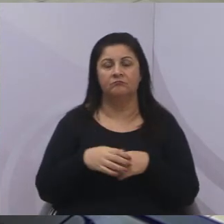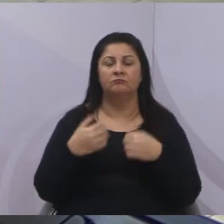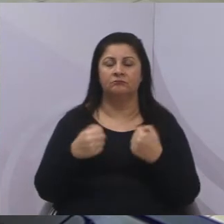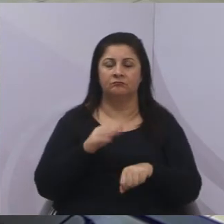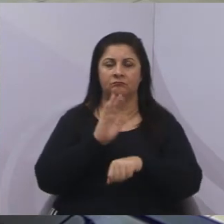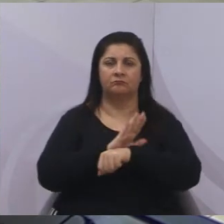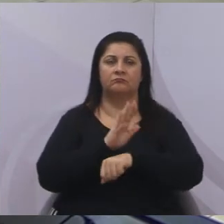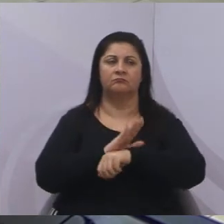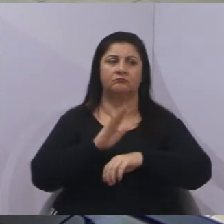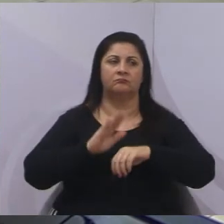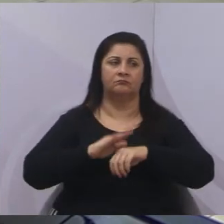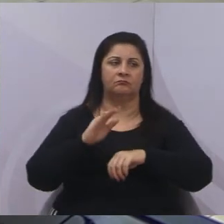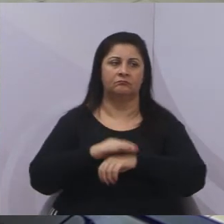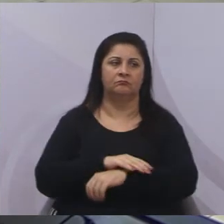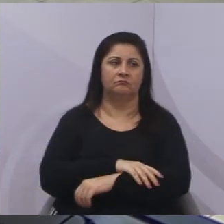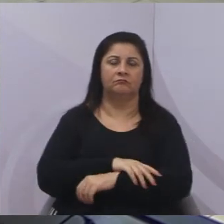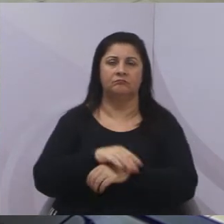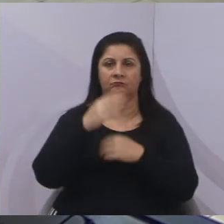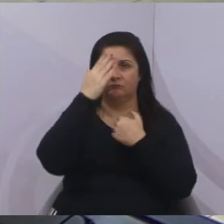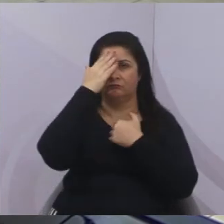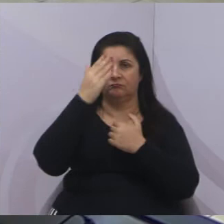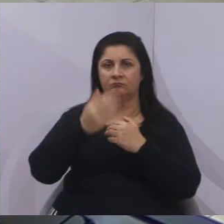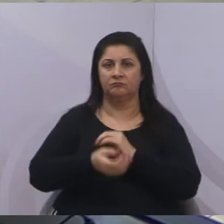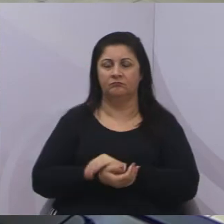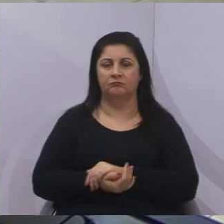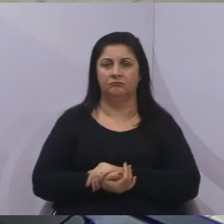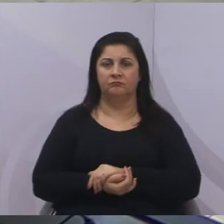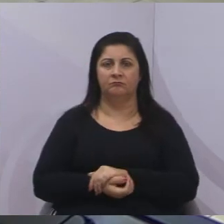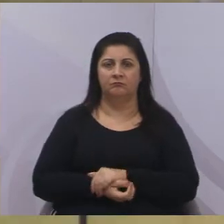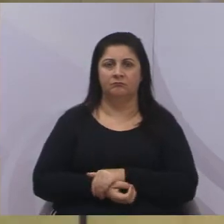contribuir ainda muito mais. Muito obrigado.